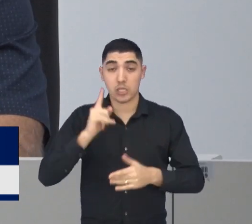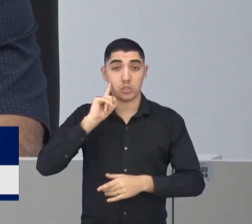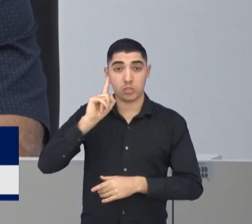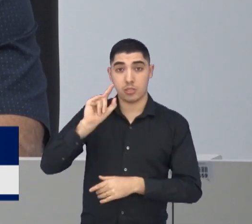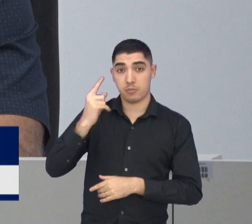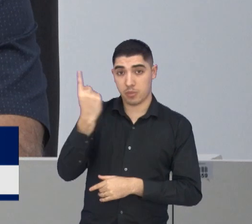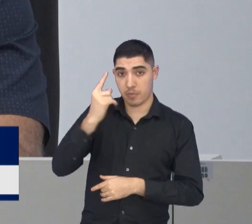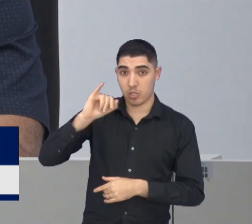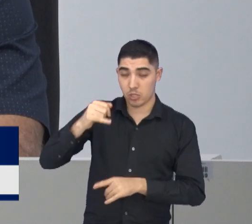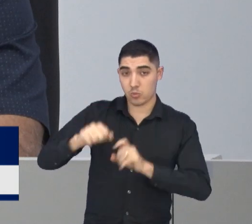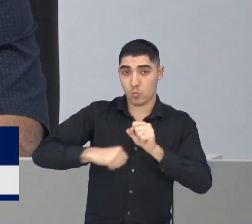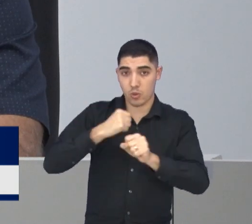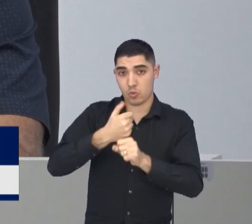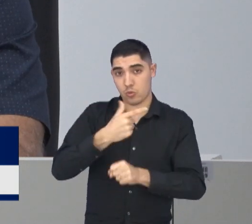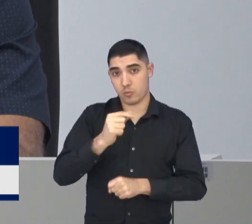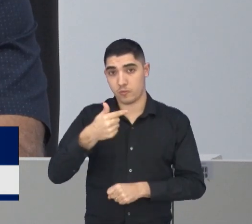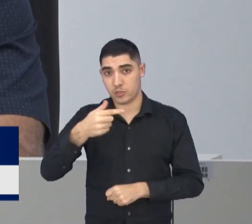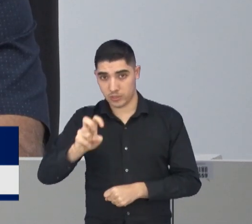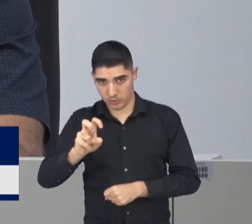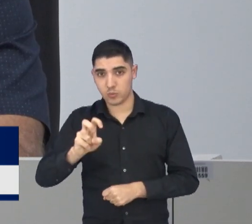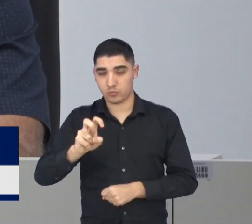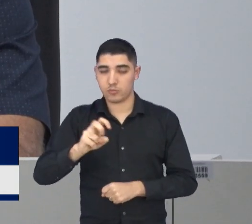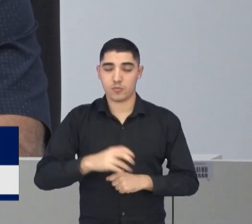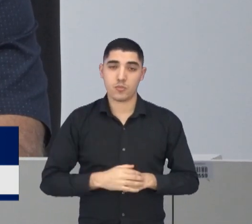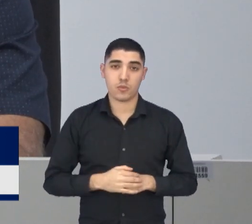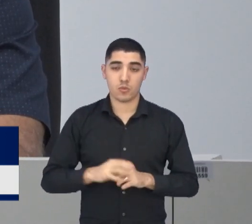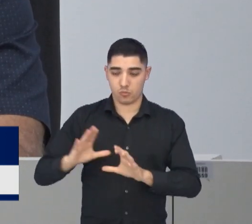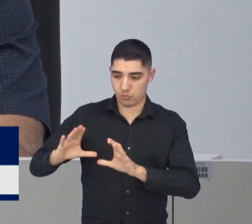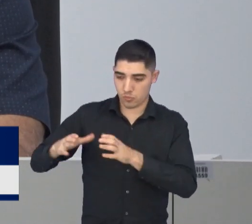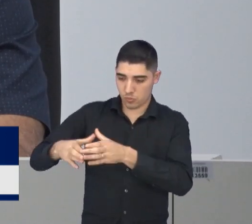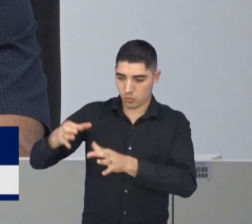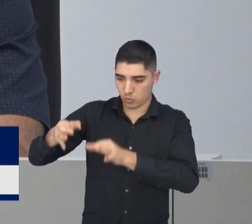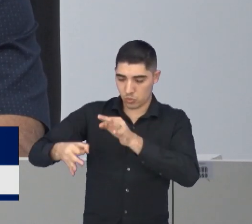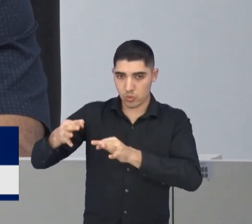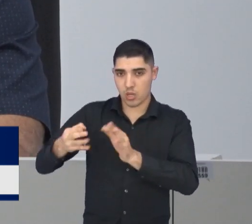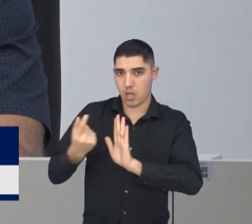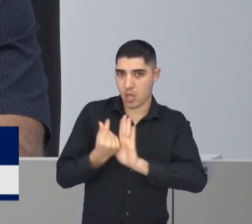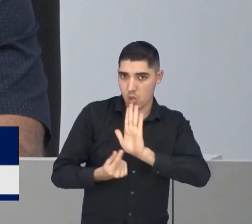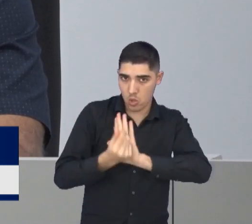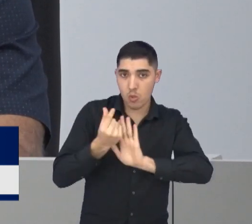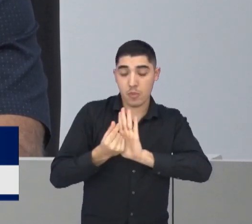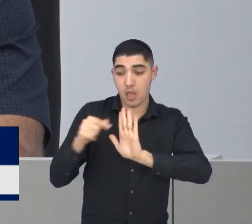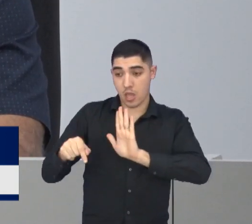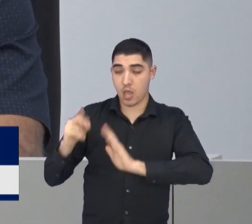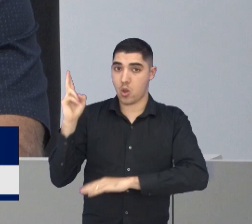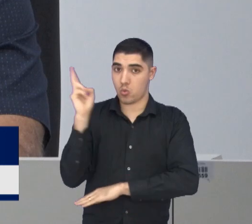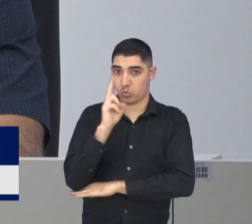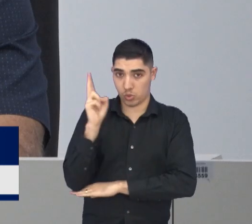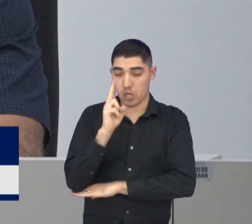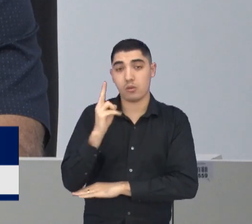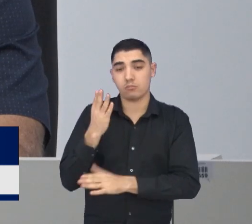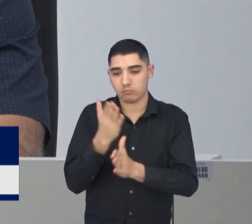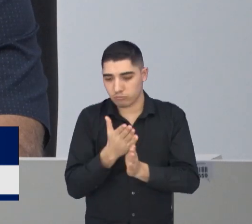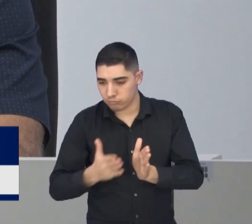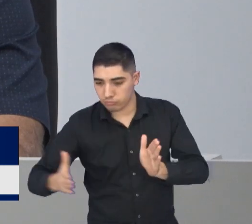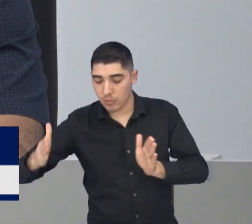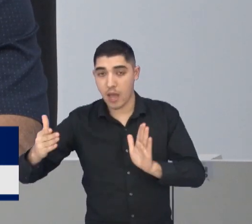de 2025. Comissões Justiça e Economia. O rito é urgente. Término do prazo para emendas